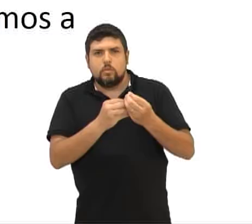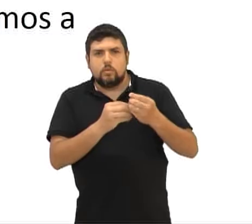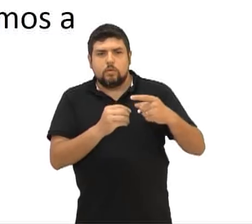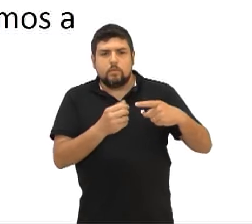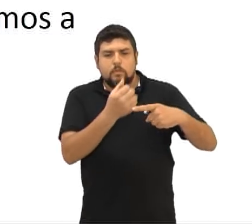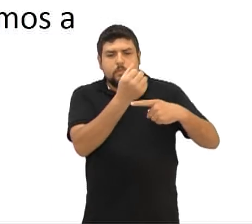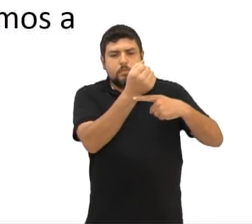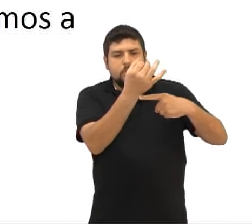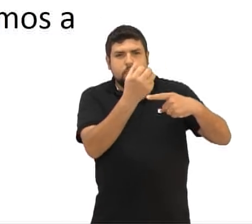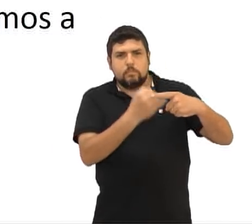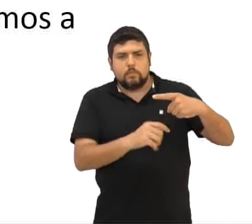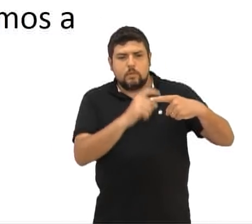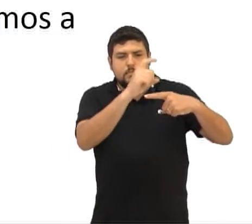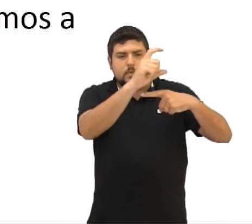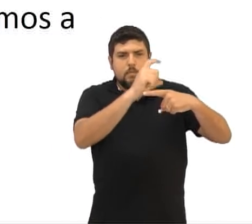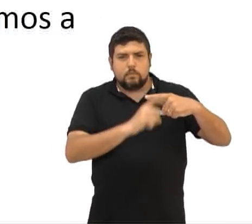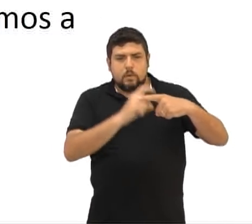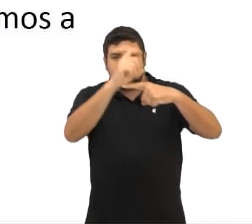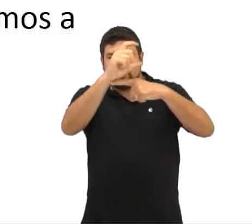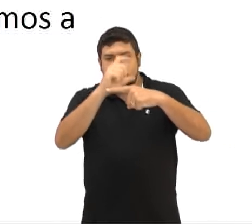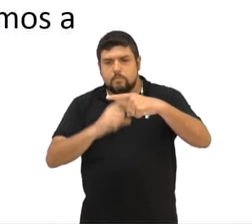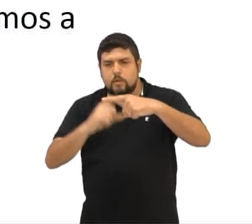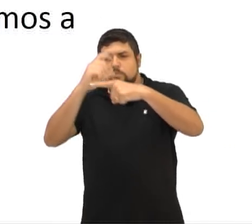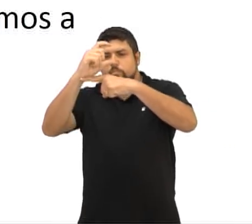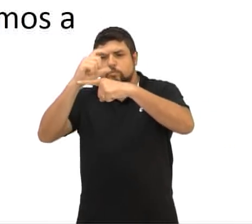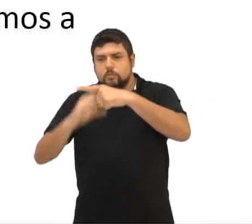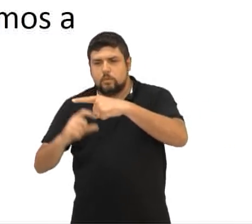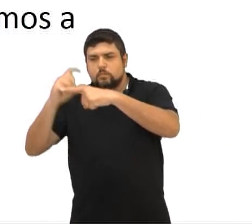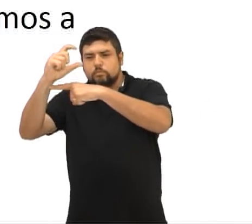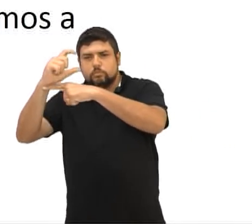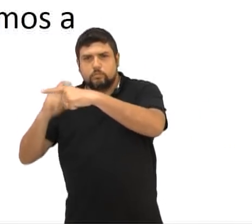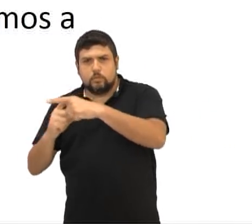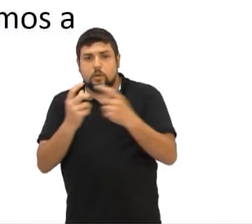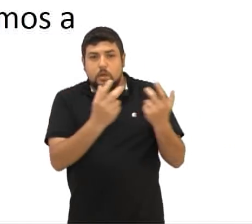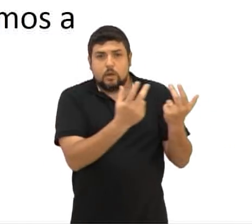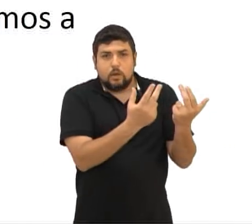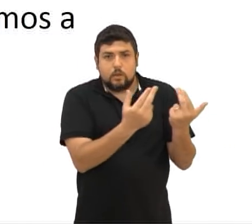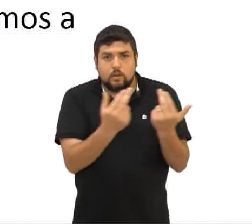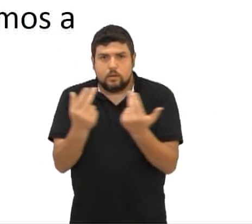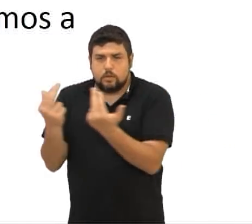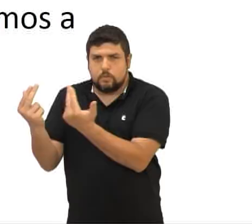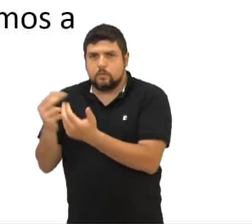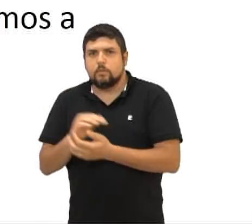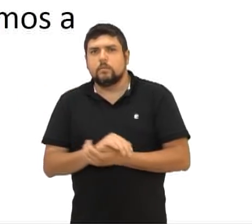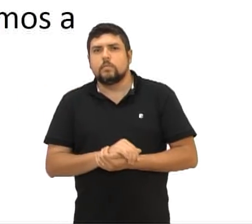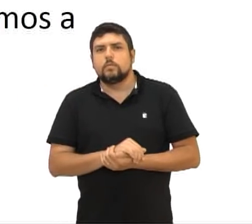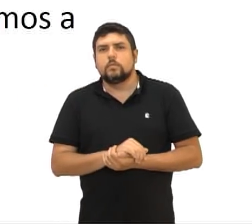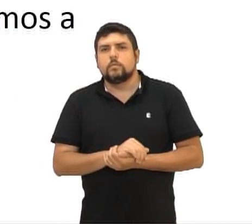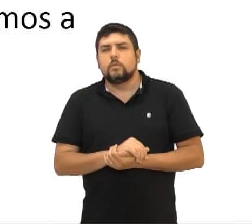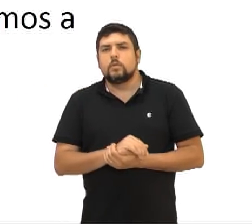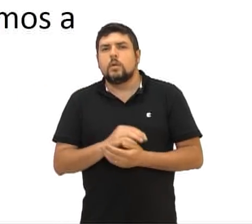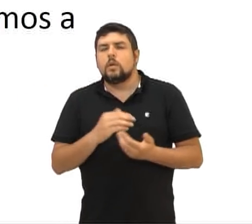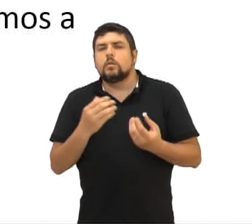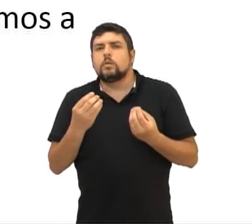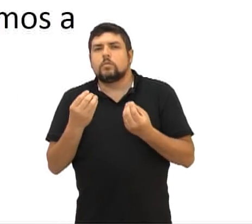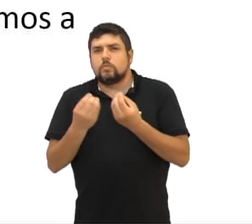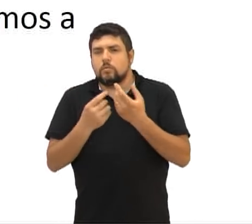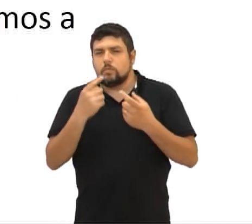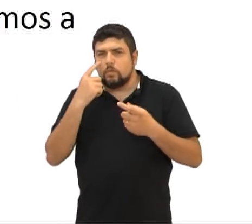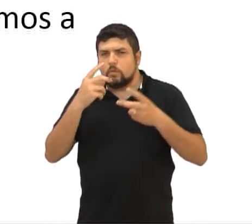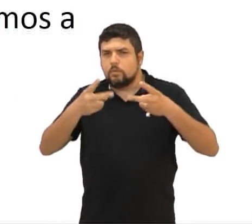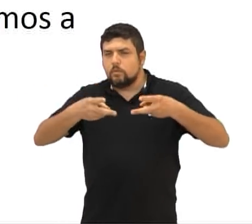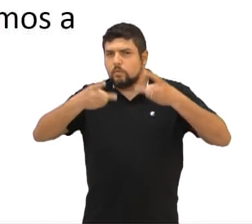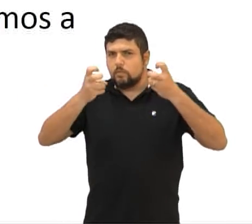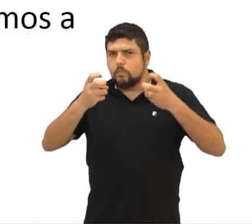frações equivalentes. Se escolhermos 2 razões quaisquer, verificamos a propriedade.